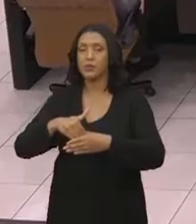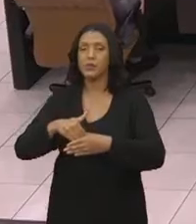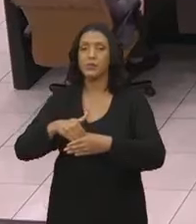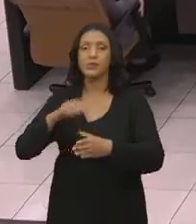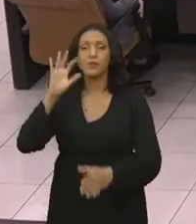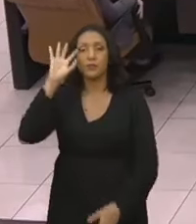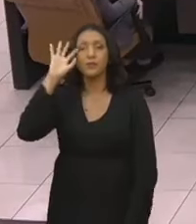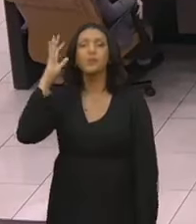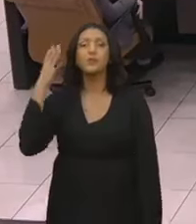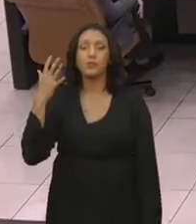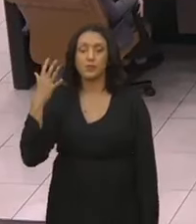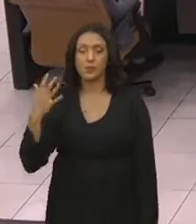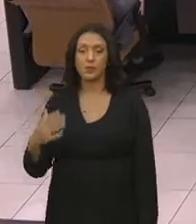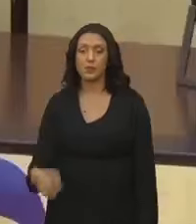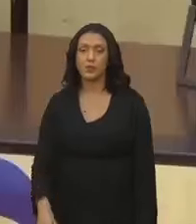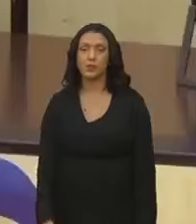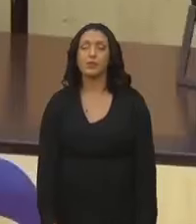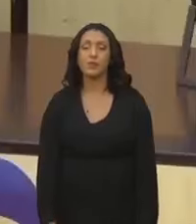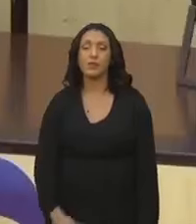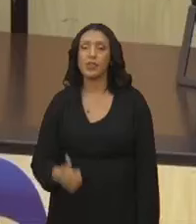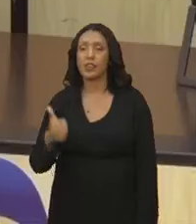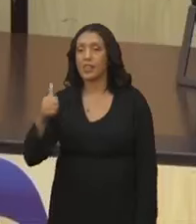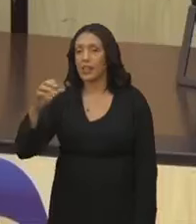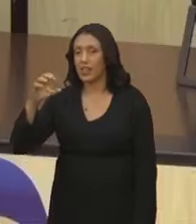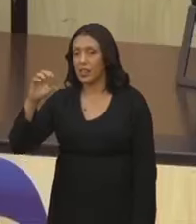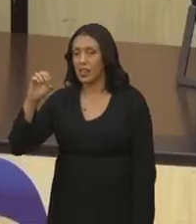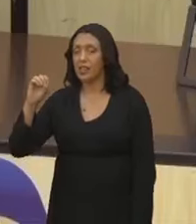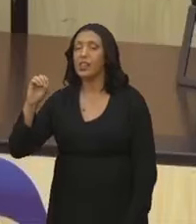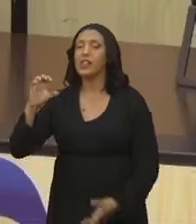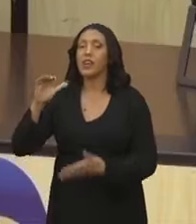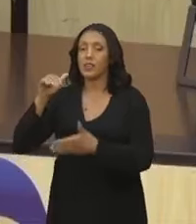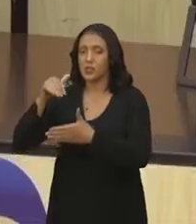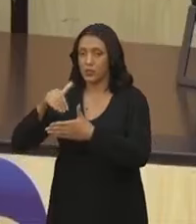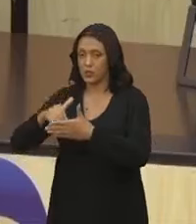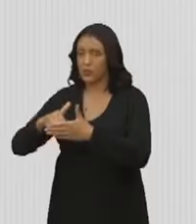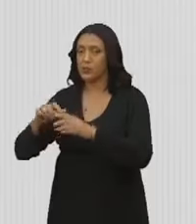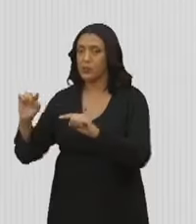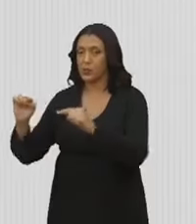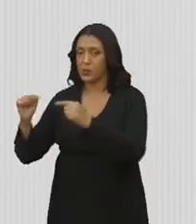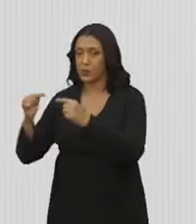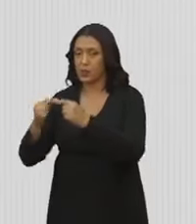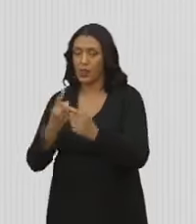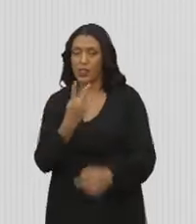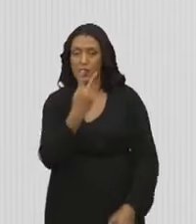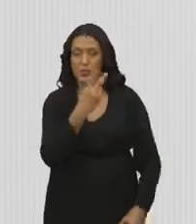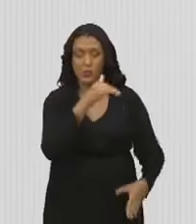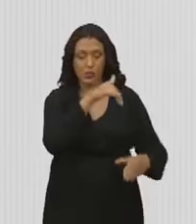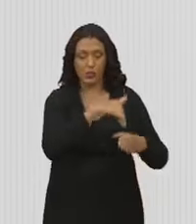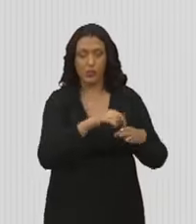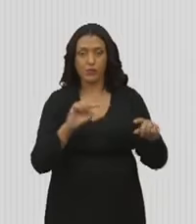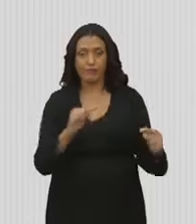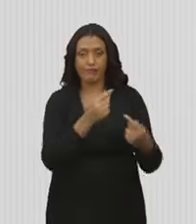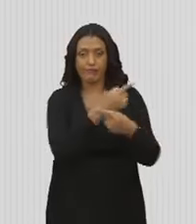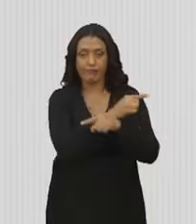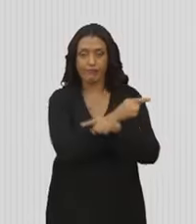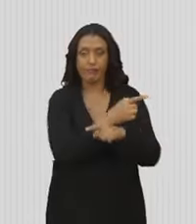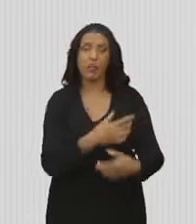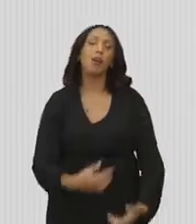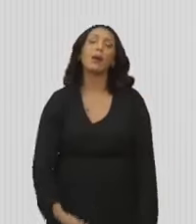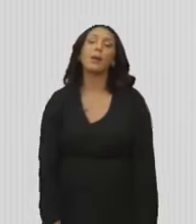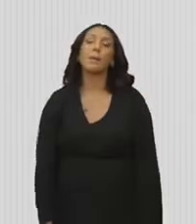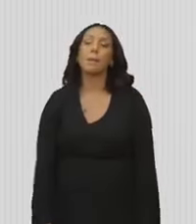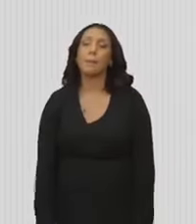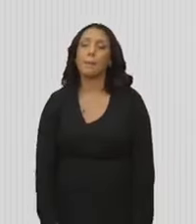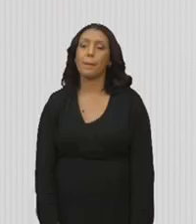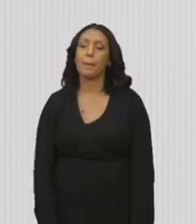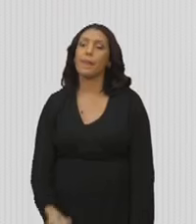foram 10 votos favoráveis e 2 votos contrários. É só destacar que eu